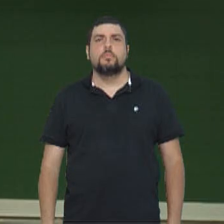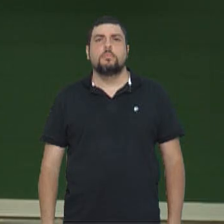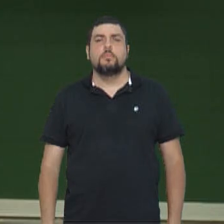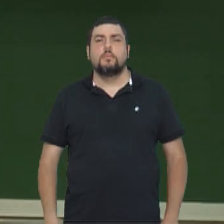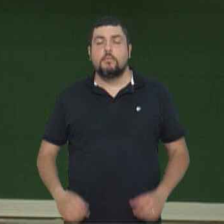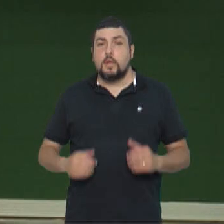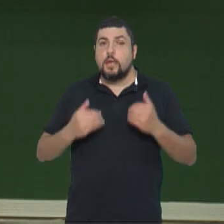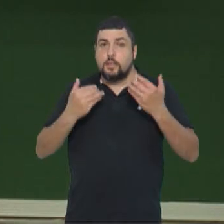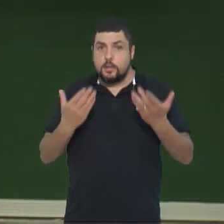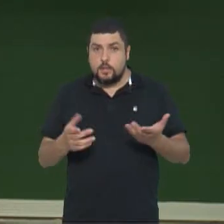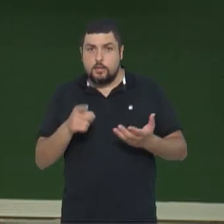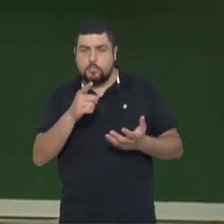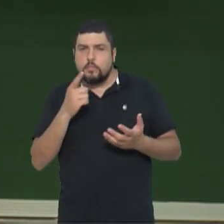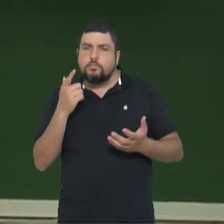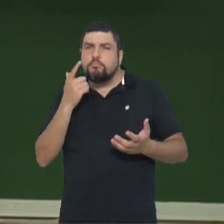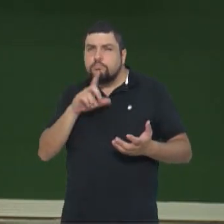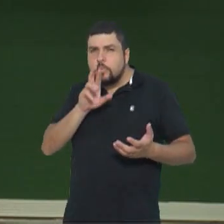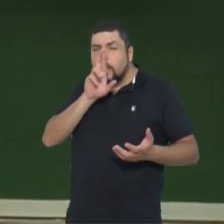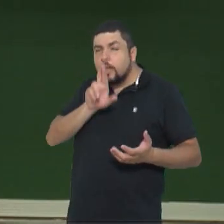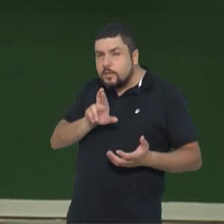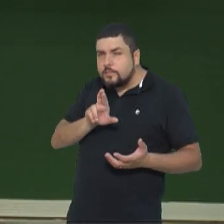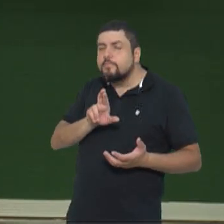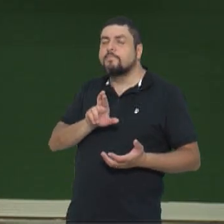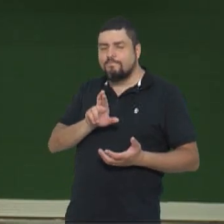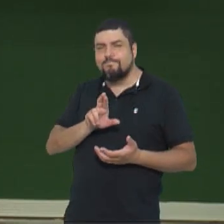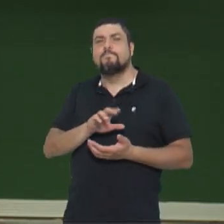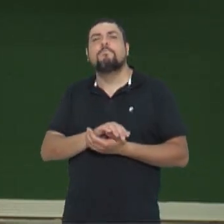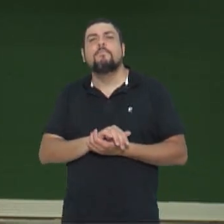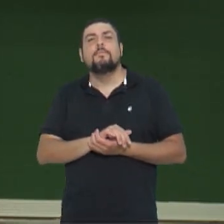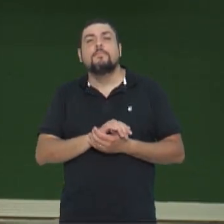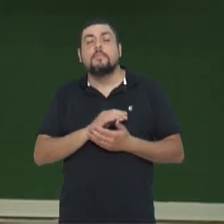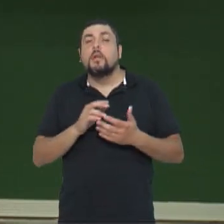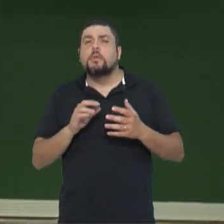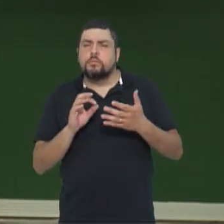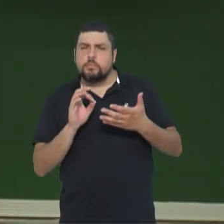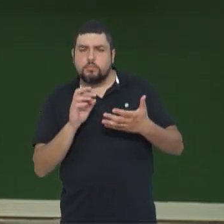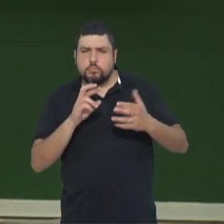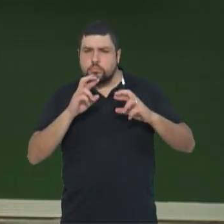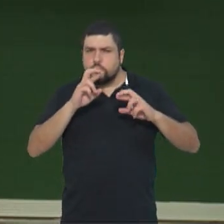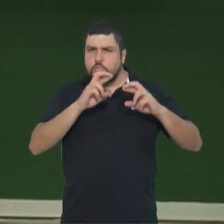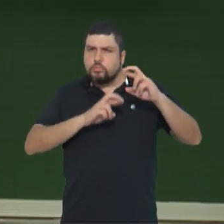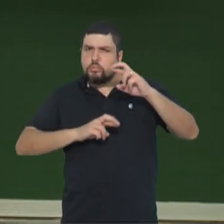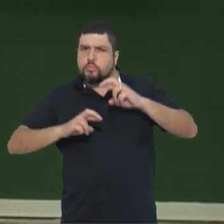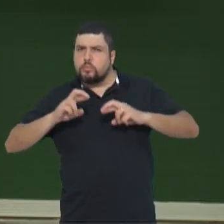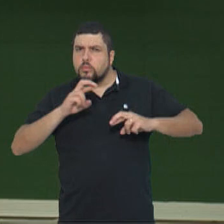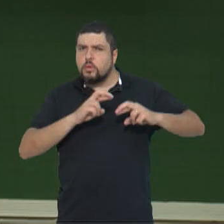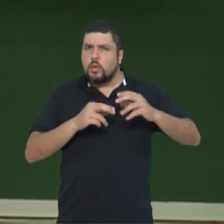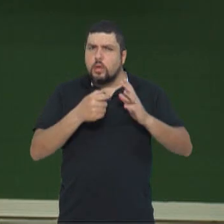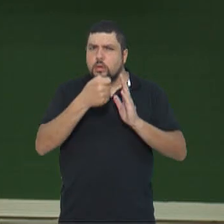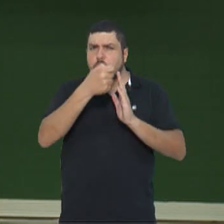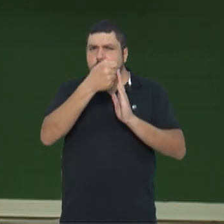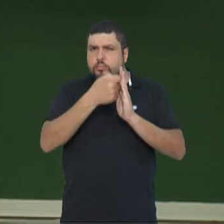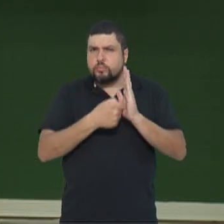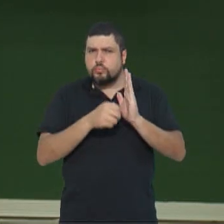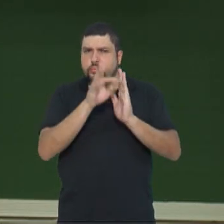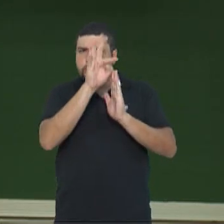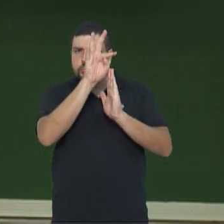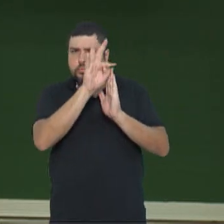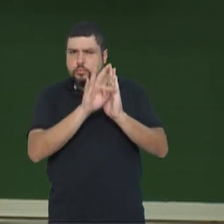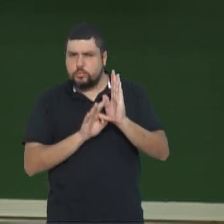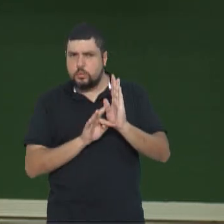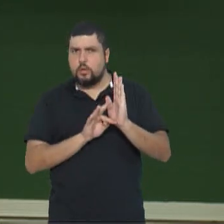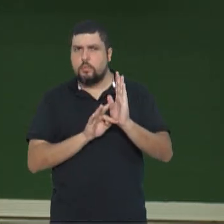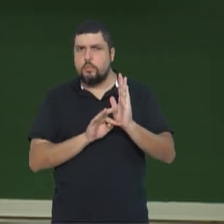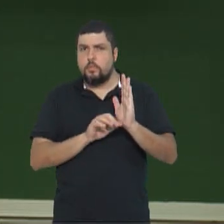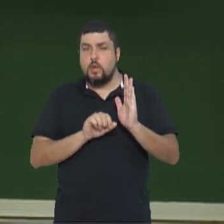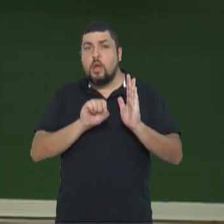Então, você conseguiu responder? A gente está analisando do que é feito esse texto, né? Então, quando eu estou selecionando uma